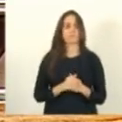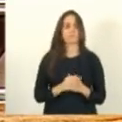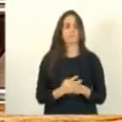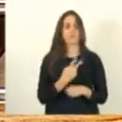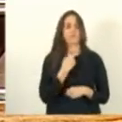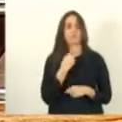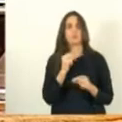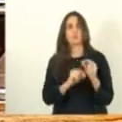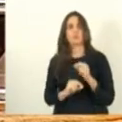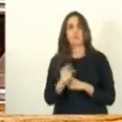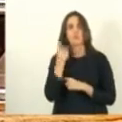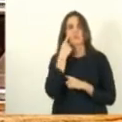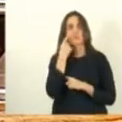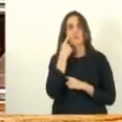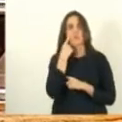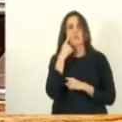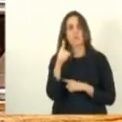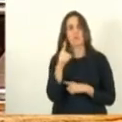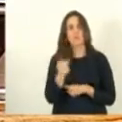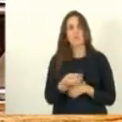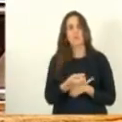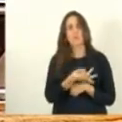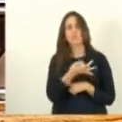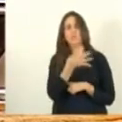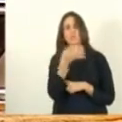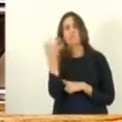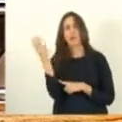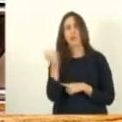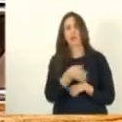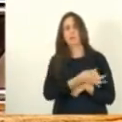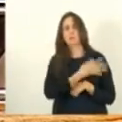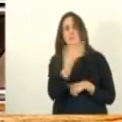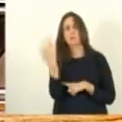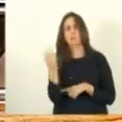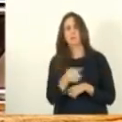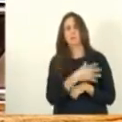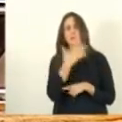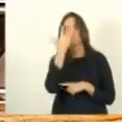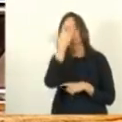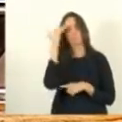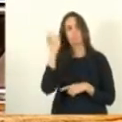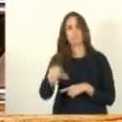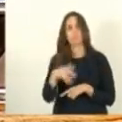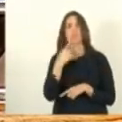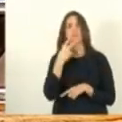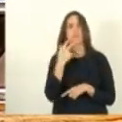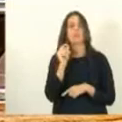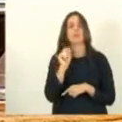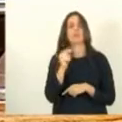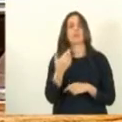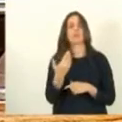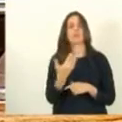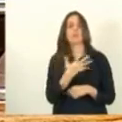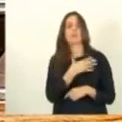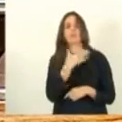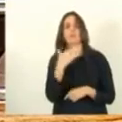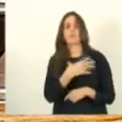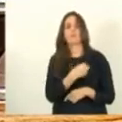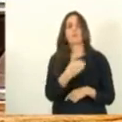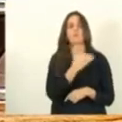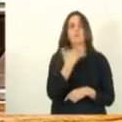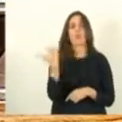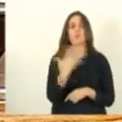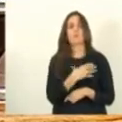pode ver a quantidade enorme de pessoas falando que perderam seus filhos. Não